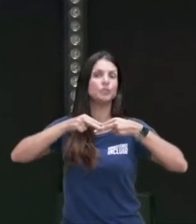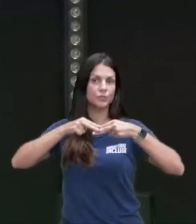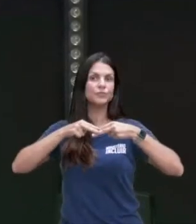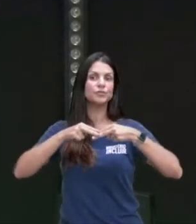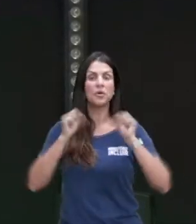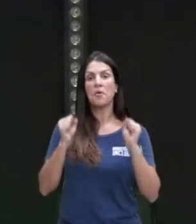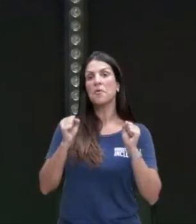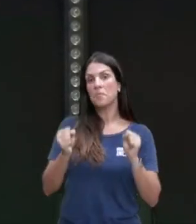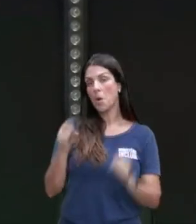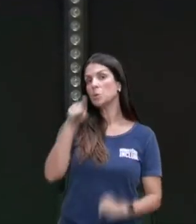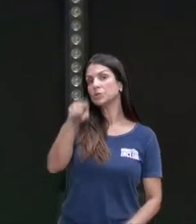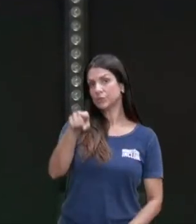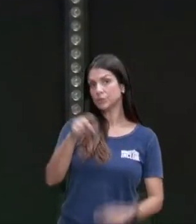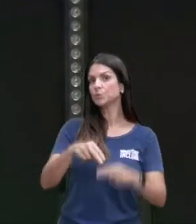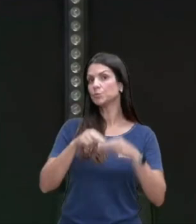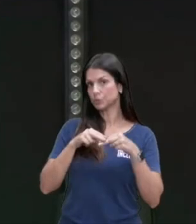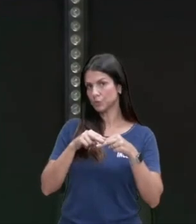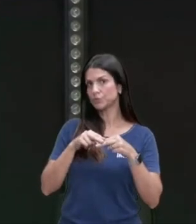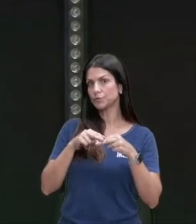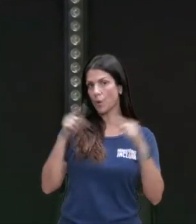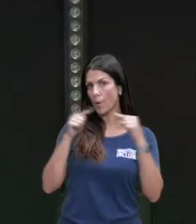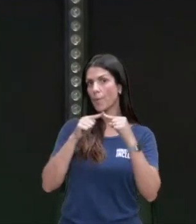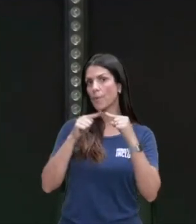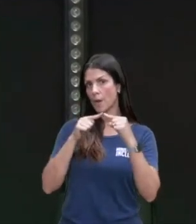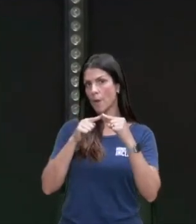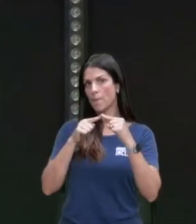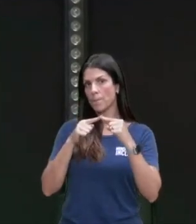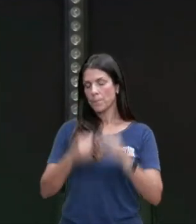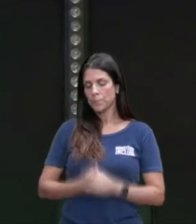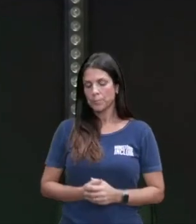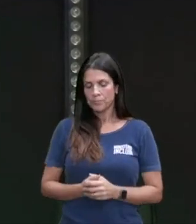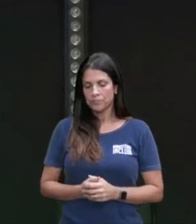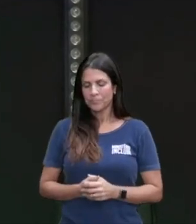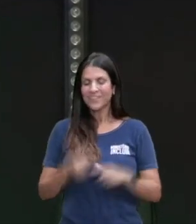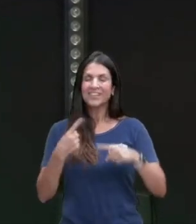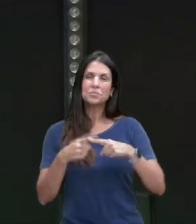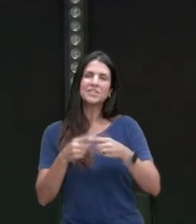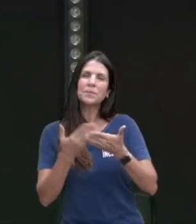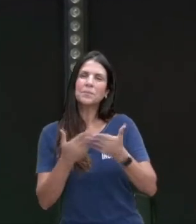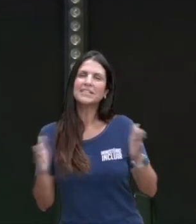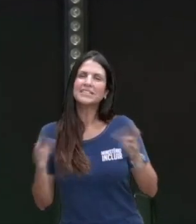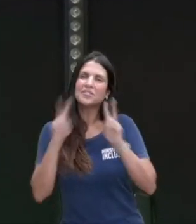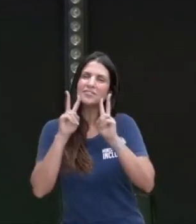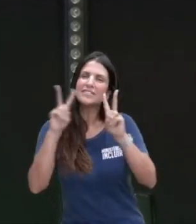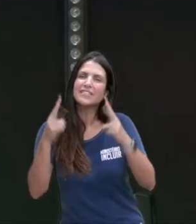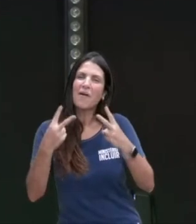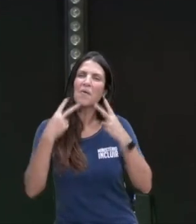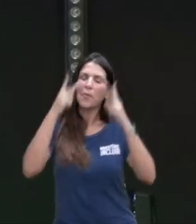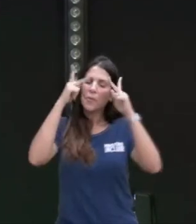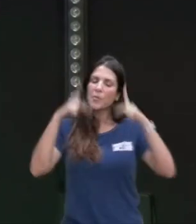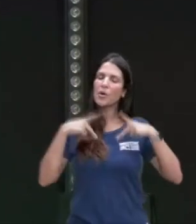seus E por que que ele perdeu a visão do valor dele